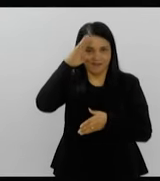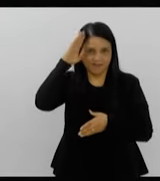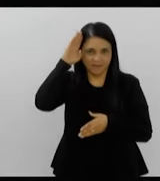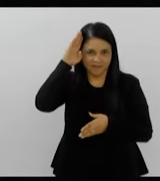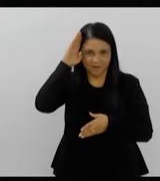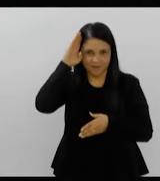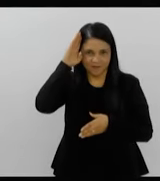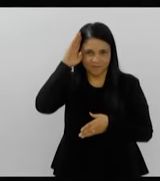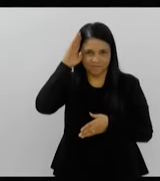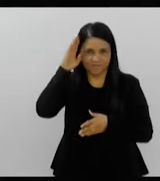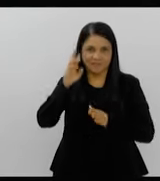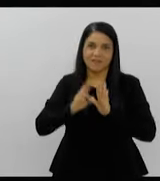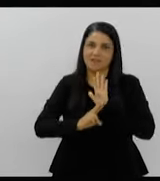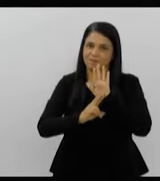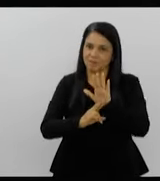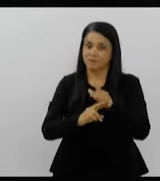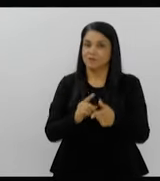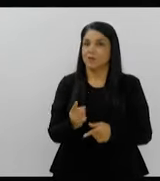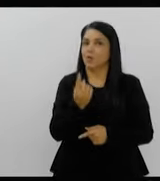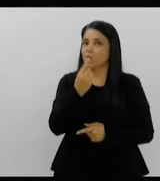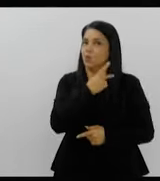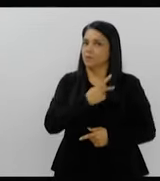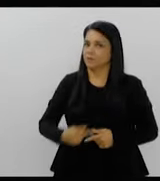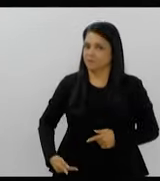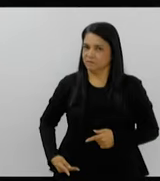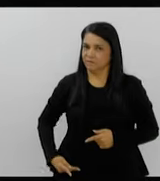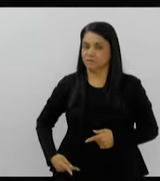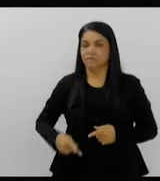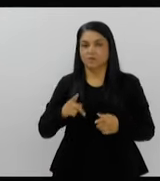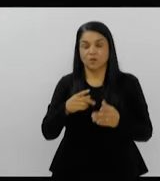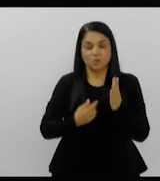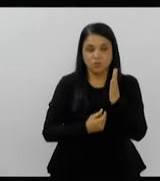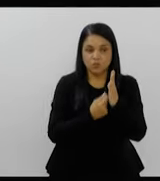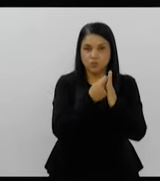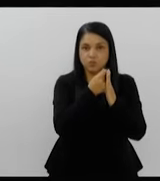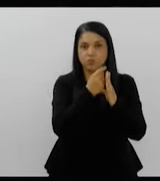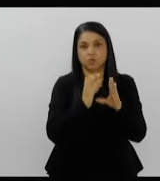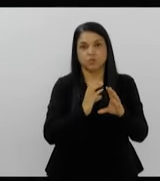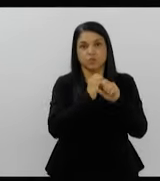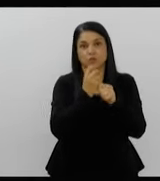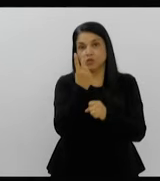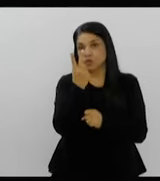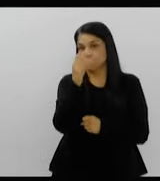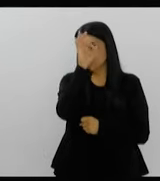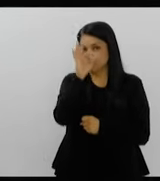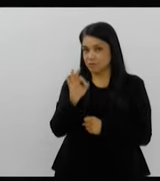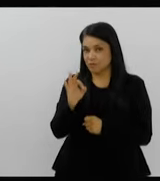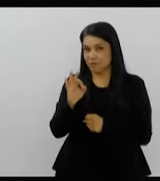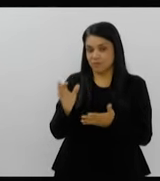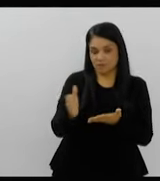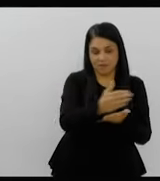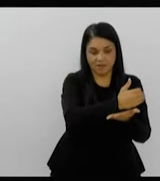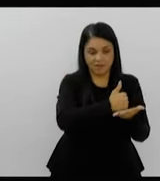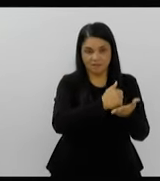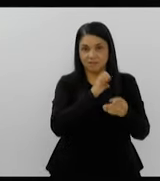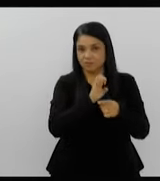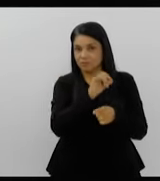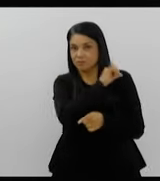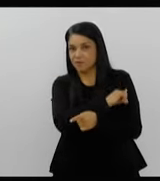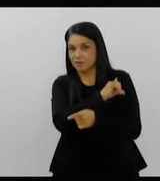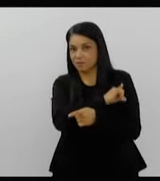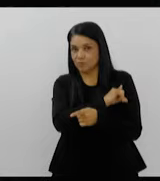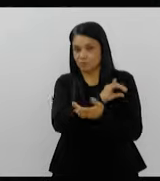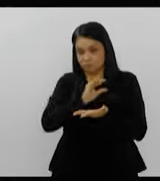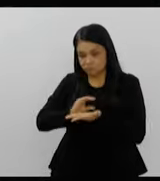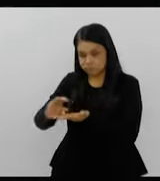nós conseguimos, repito, o aumento robusto do orçamento, a vinculação de 2% da receita líquida corrente do Estado do Rio de Janeiro para essas